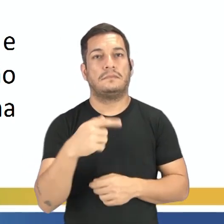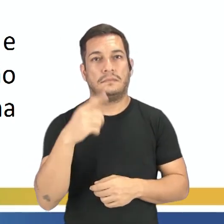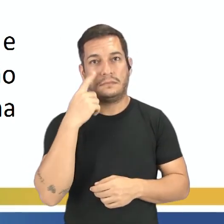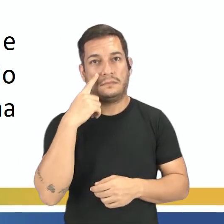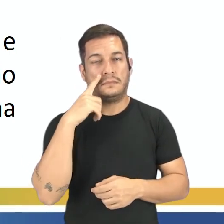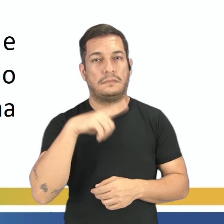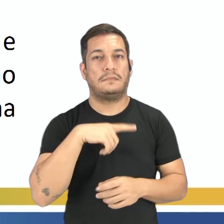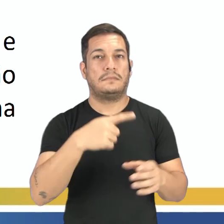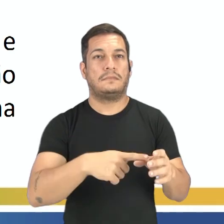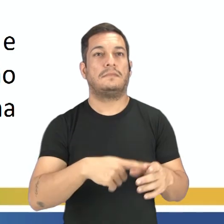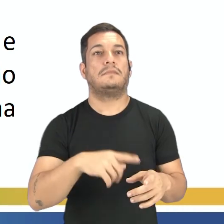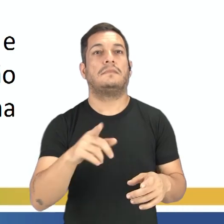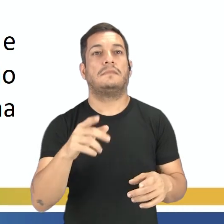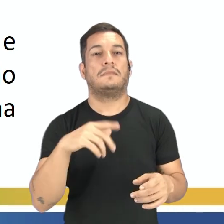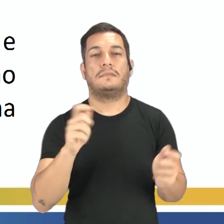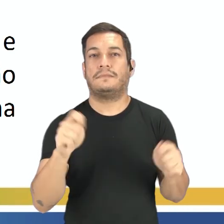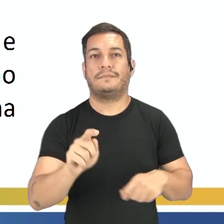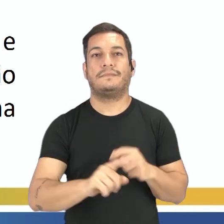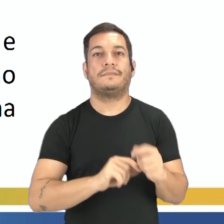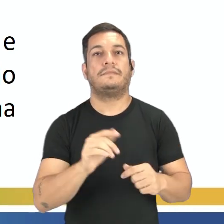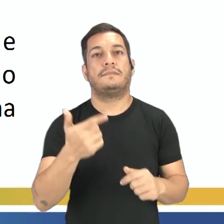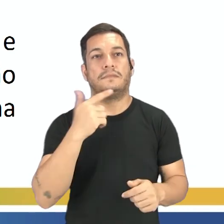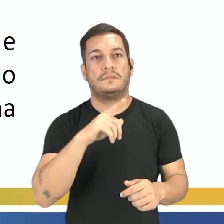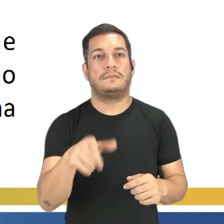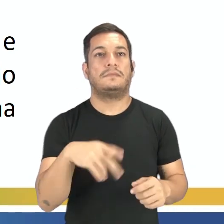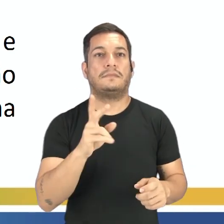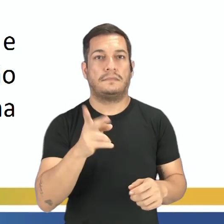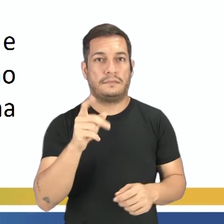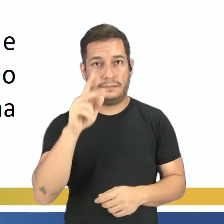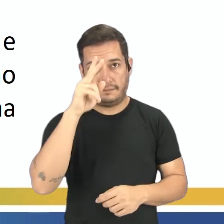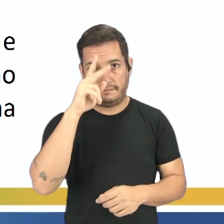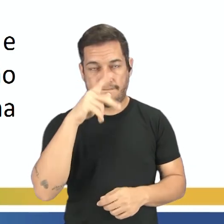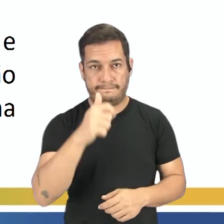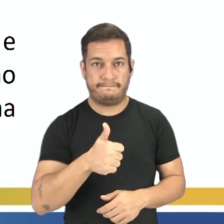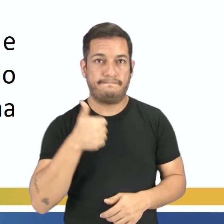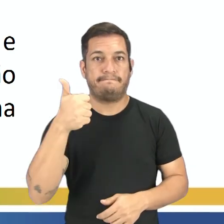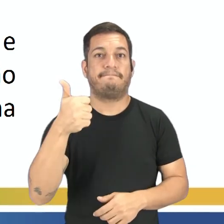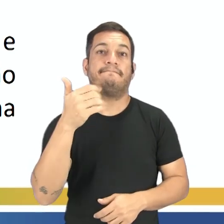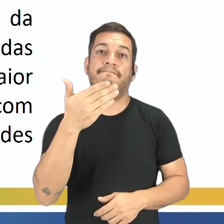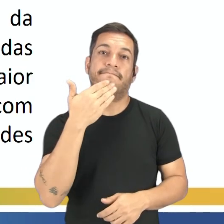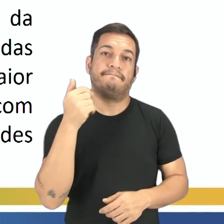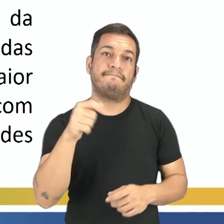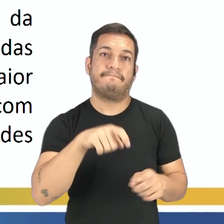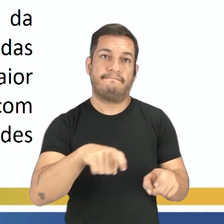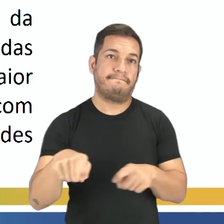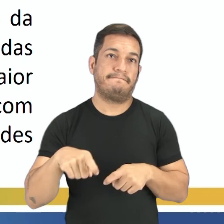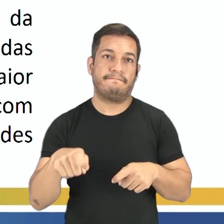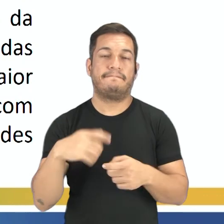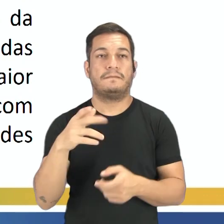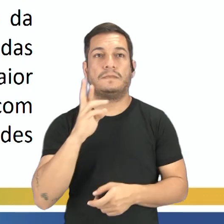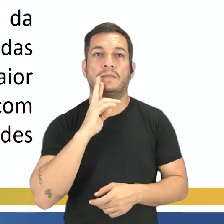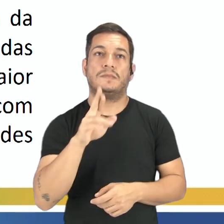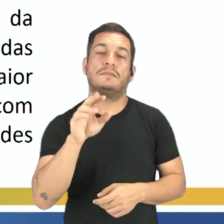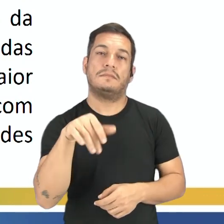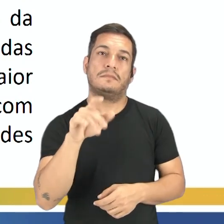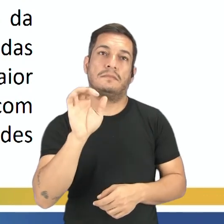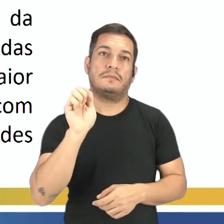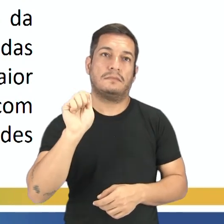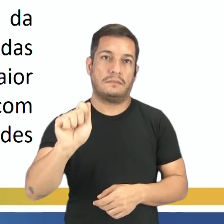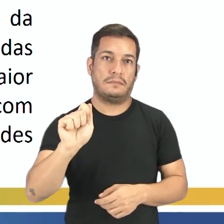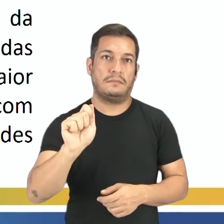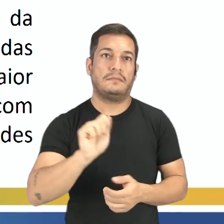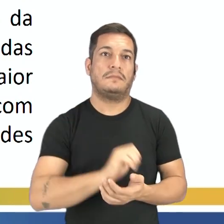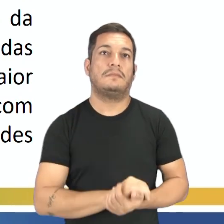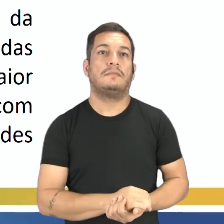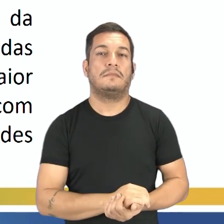acentuada, haja vista que as cidades não foram capazes de alcançar as mesmas autossuficiência do meio agrário. Então a resposta certa seria a